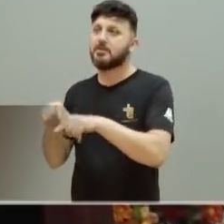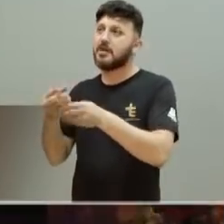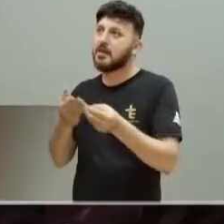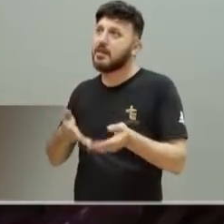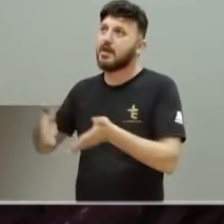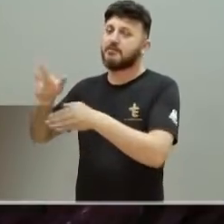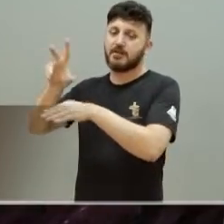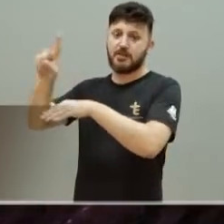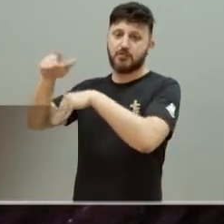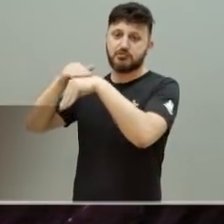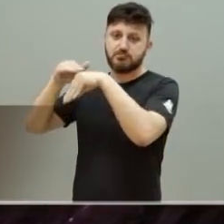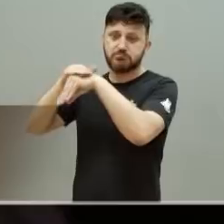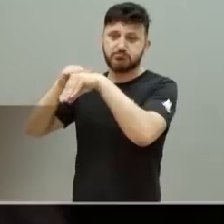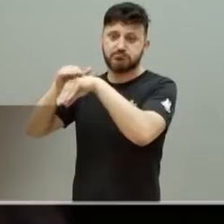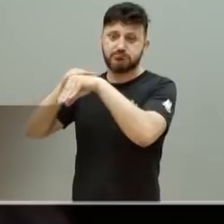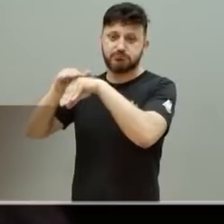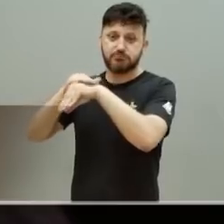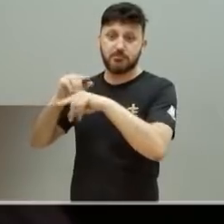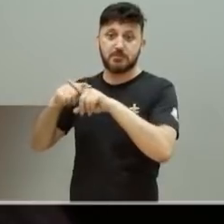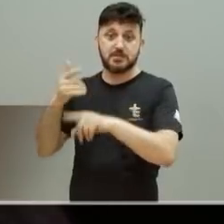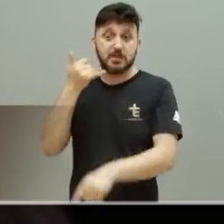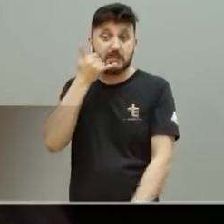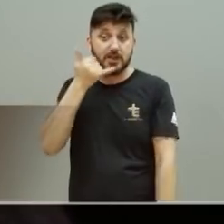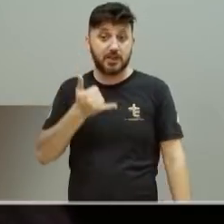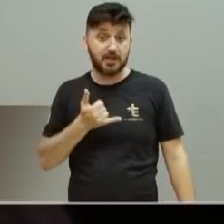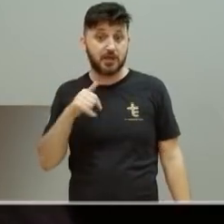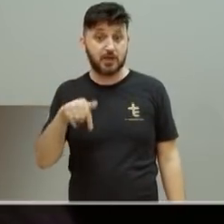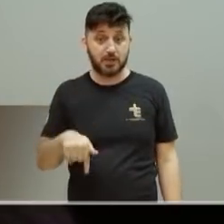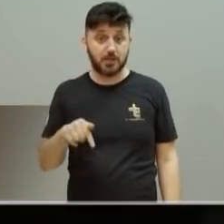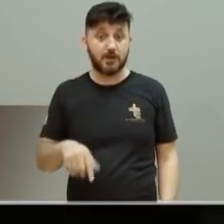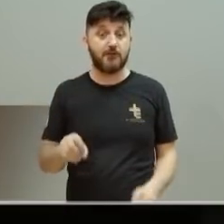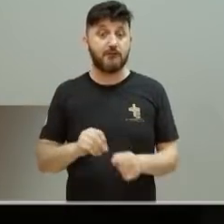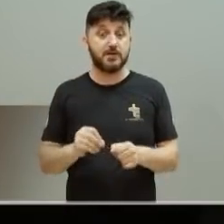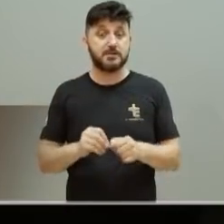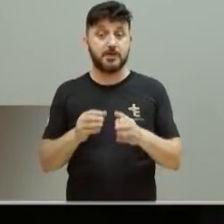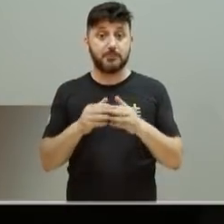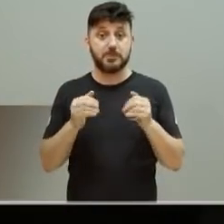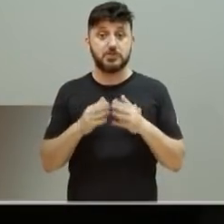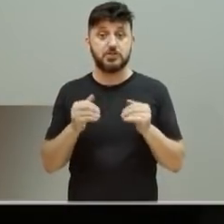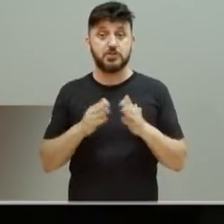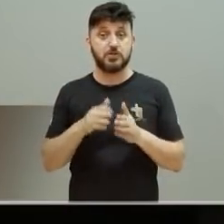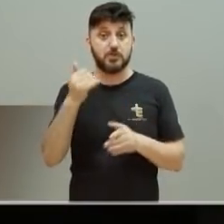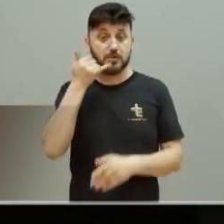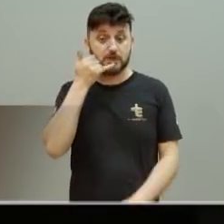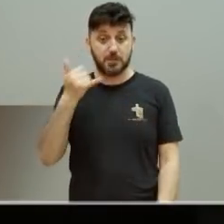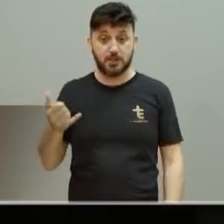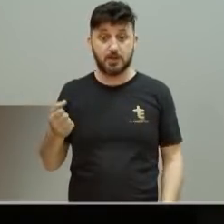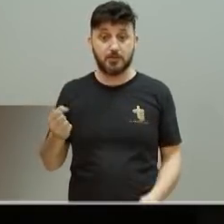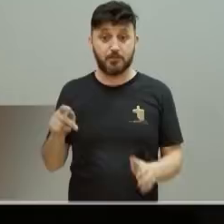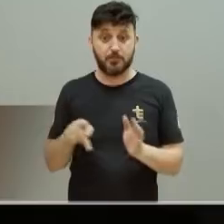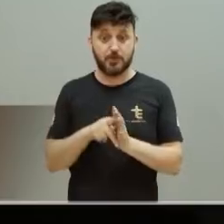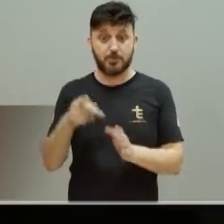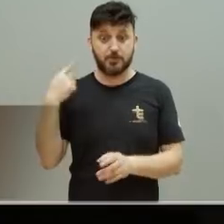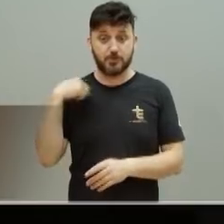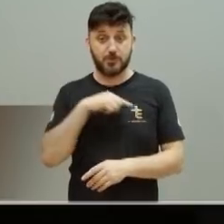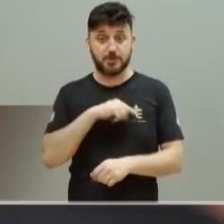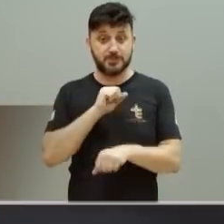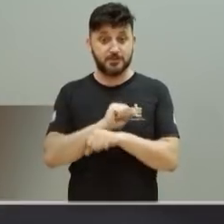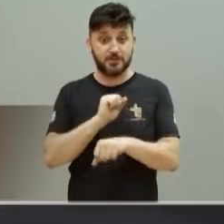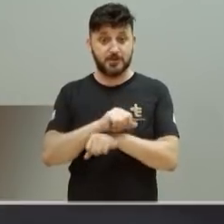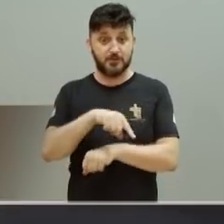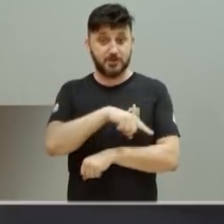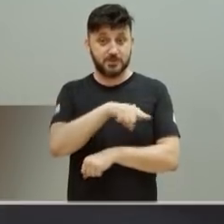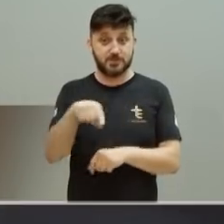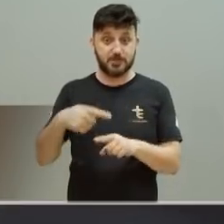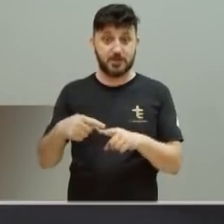conosco. Mas ligue aqui, faça seu pedido, ligue para o nosso povo, para que essa noite